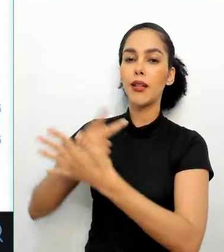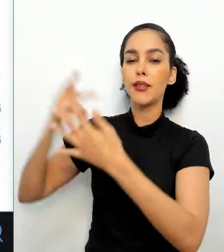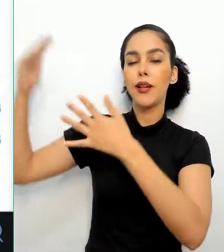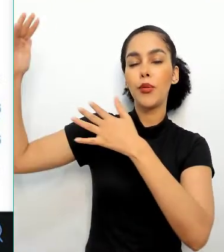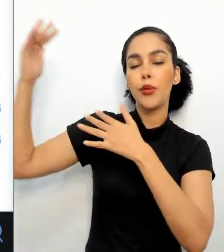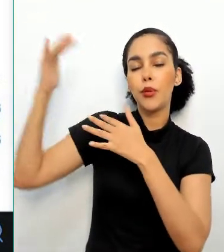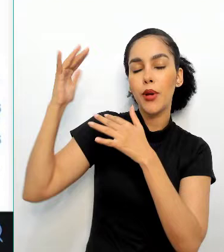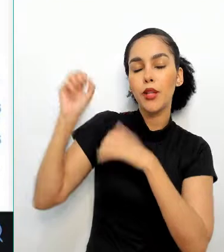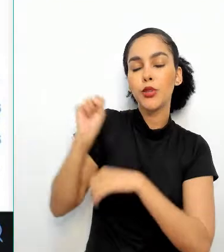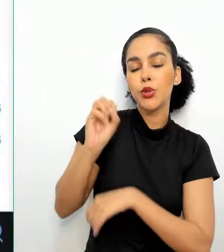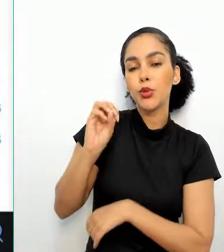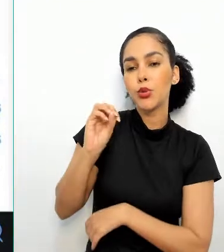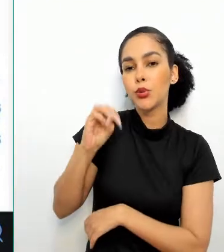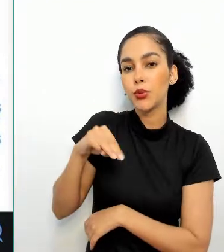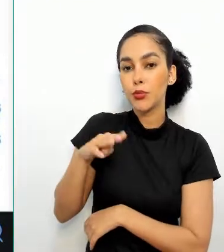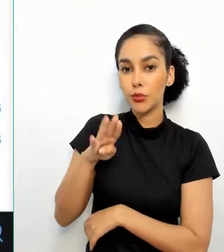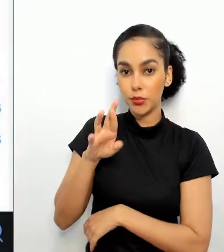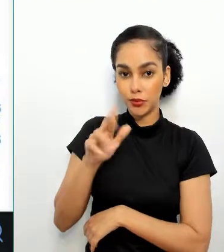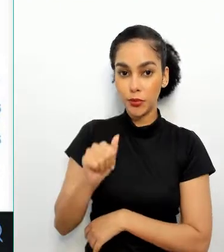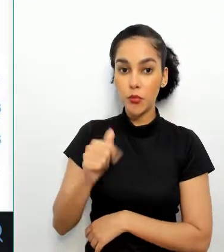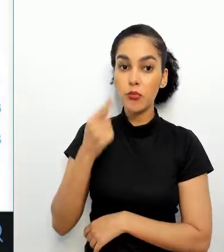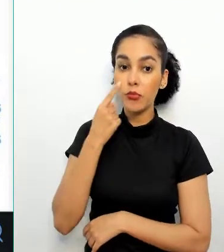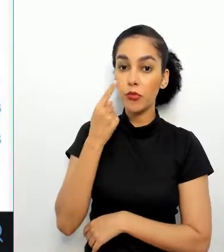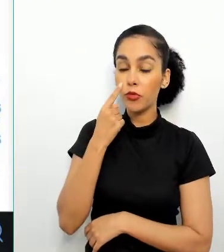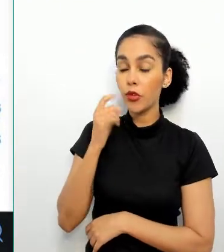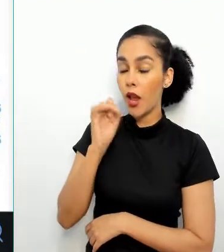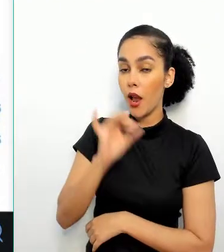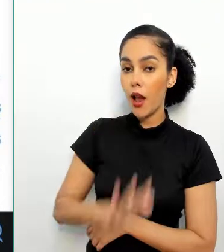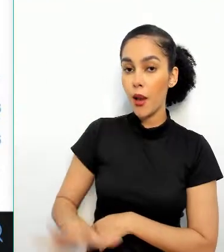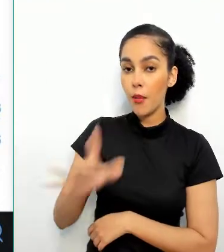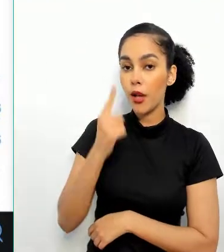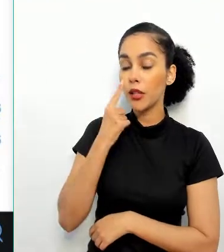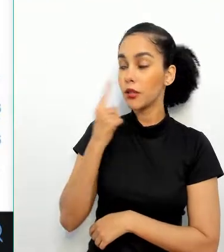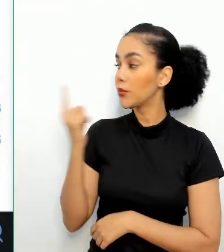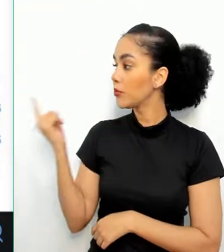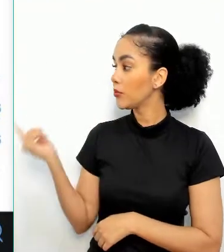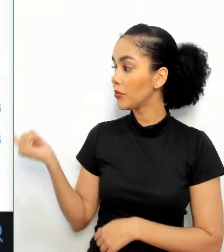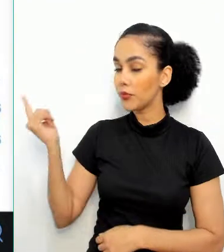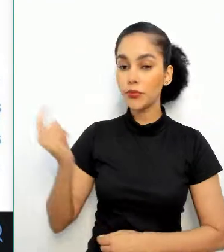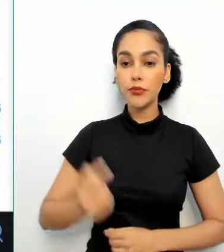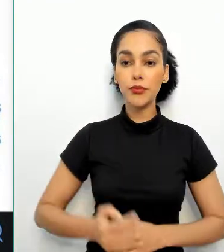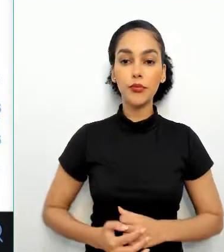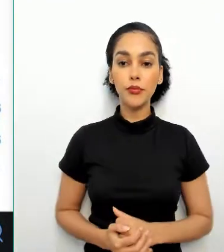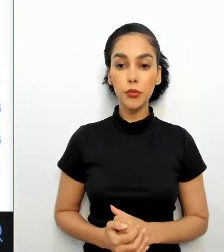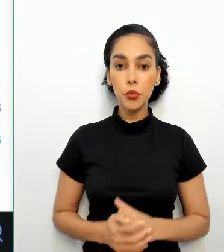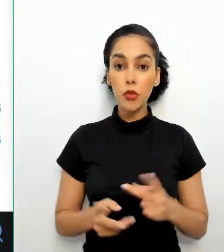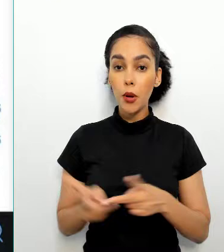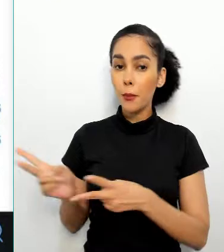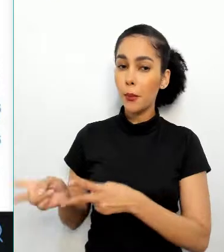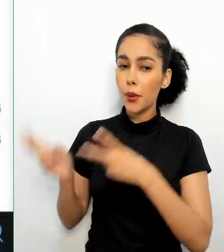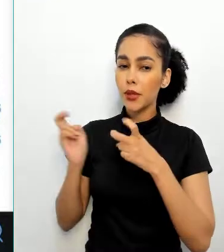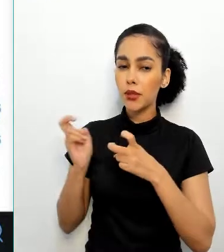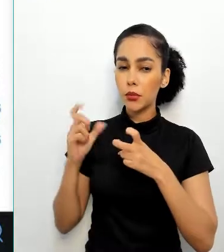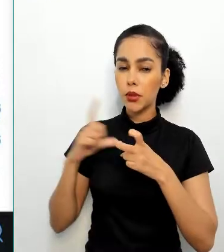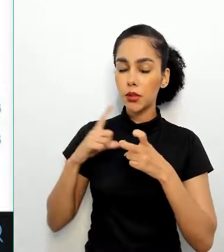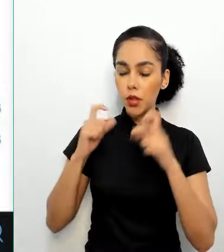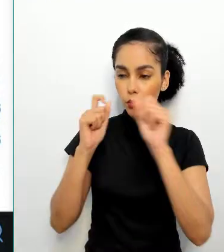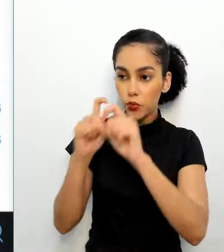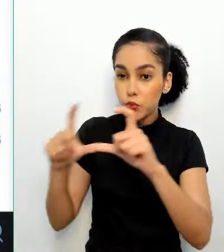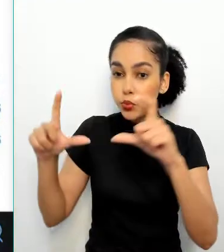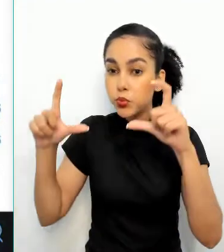postas paralelas e perfeitamente em fila, como ilustrado aí nessa figura que vocês estão vendo. Perceba que ele deu até um zoom